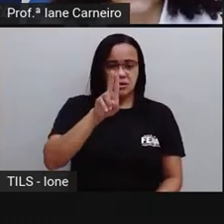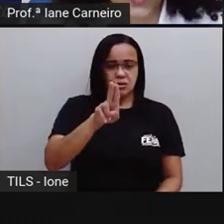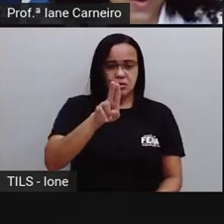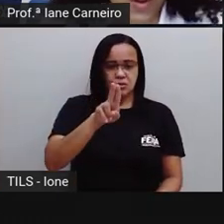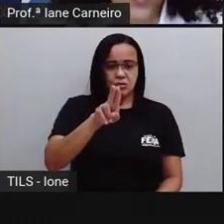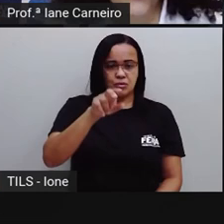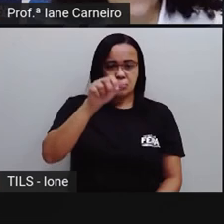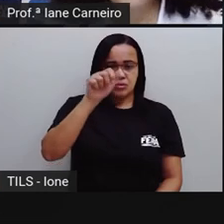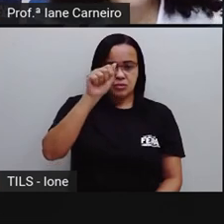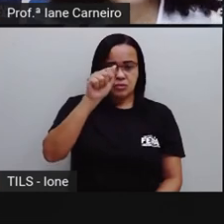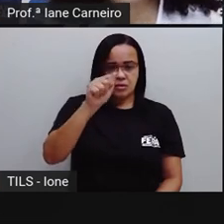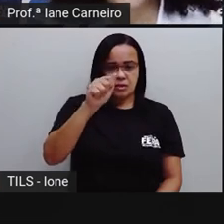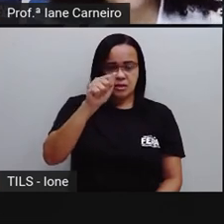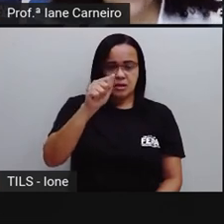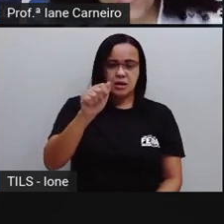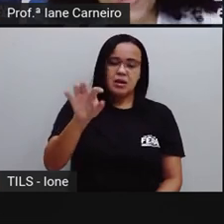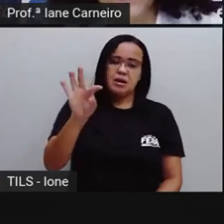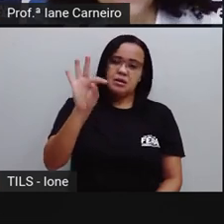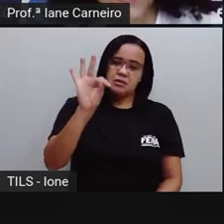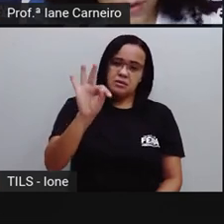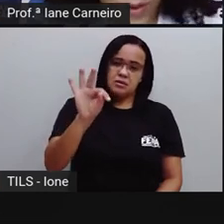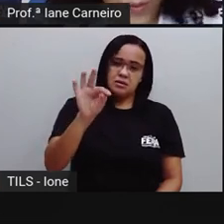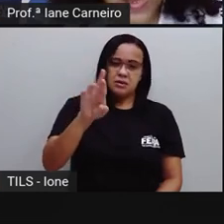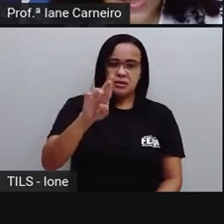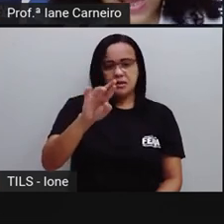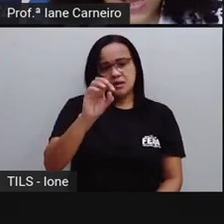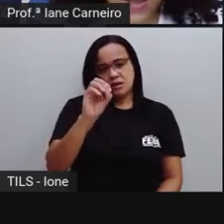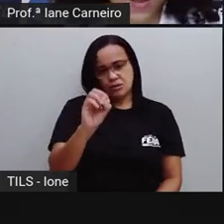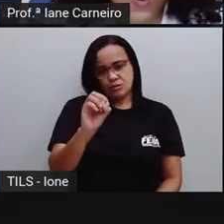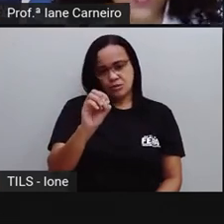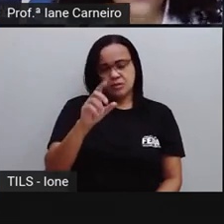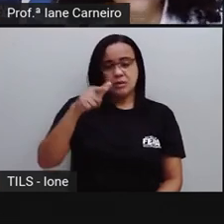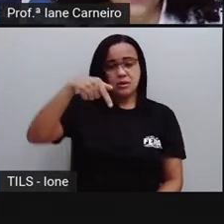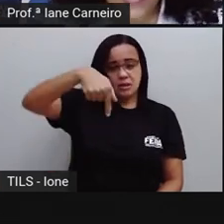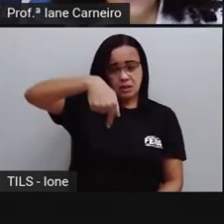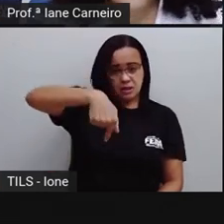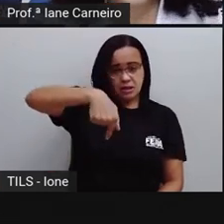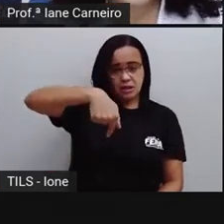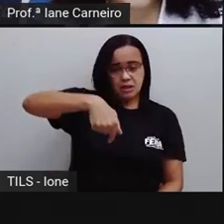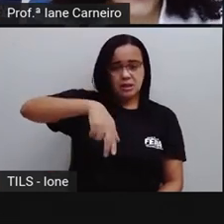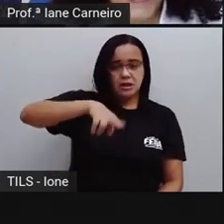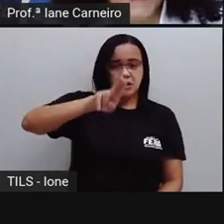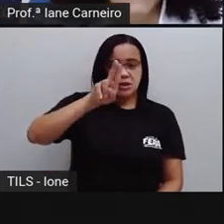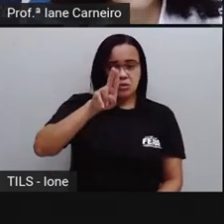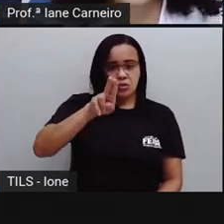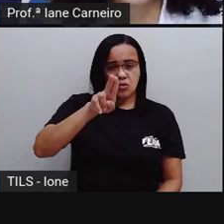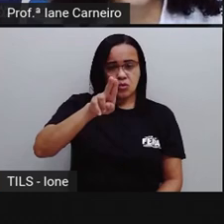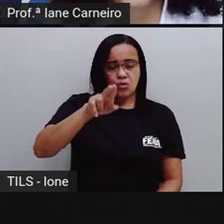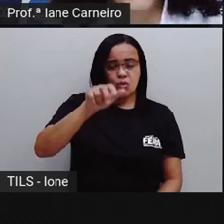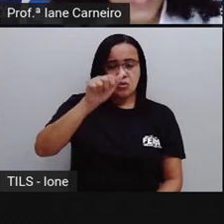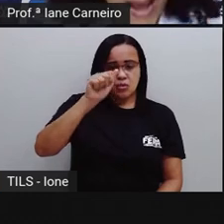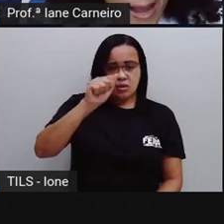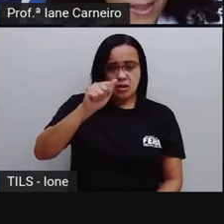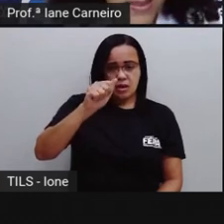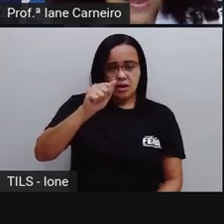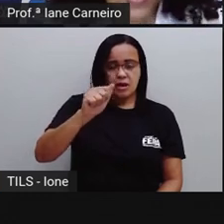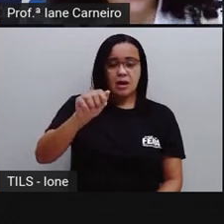14 ou qua como é que a gente faz no quarto ó que o A4